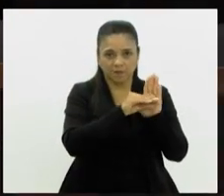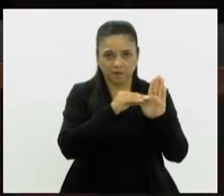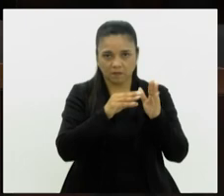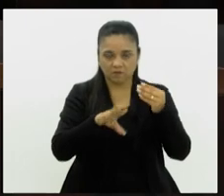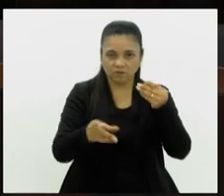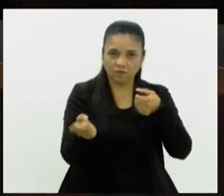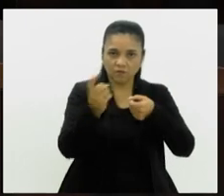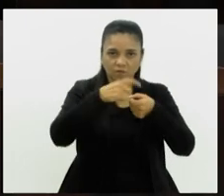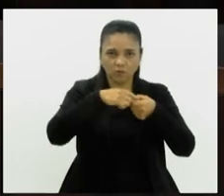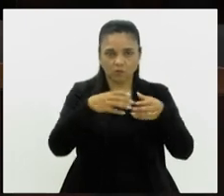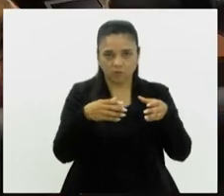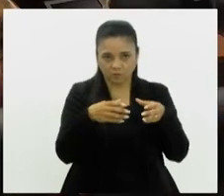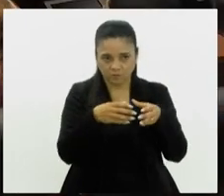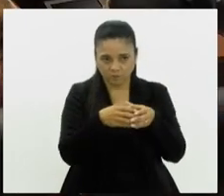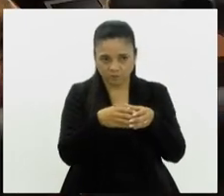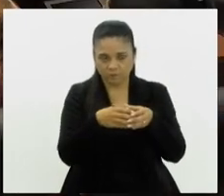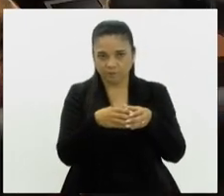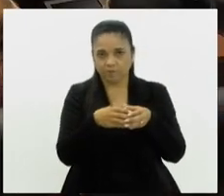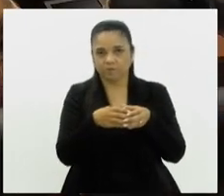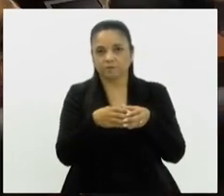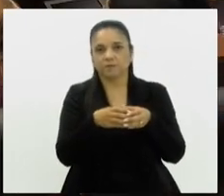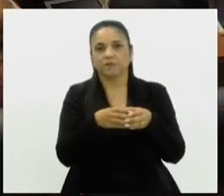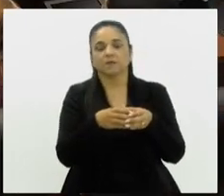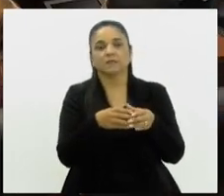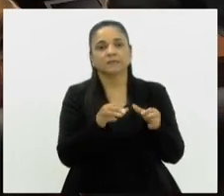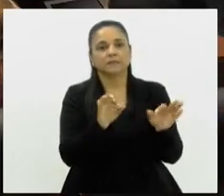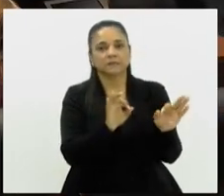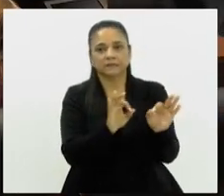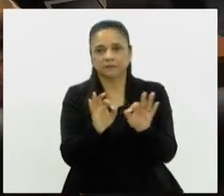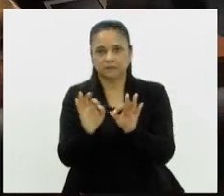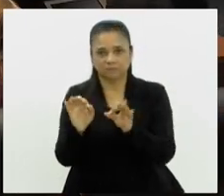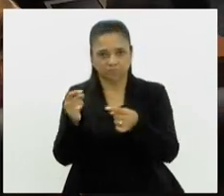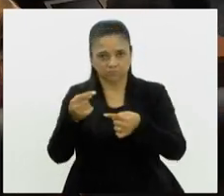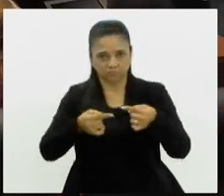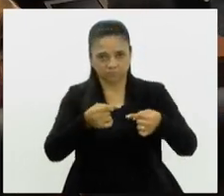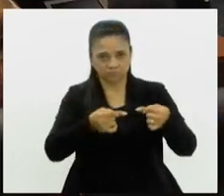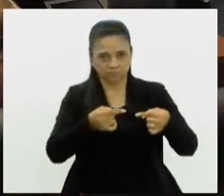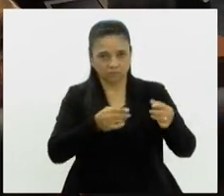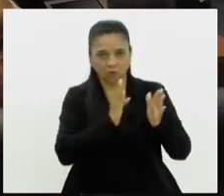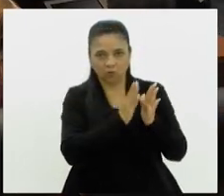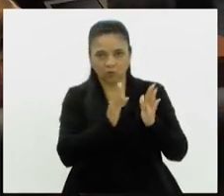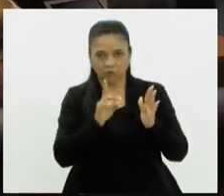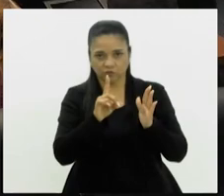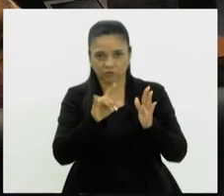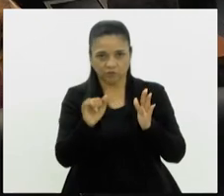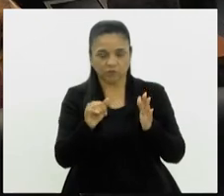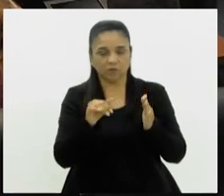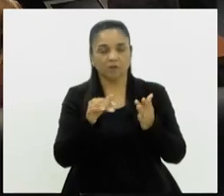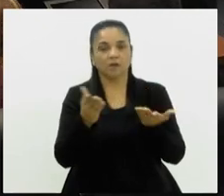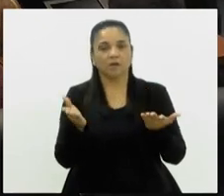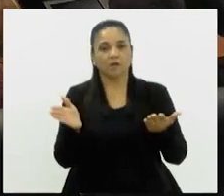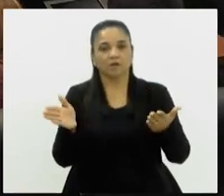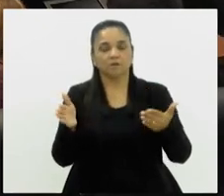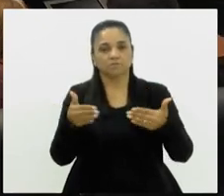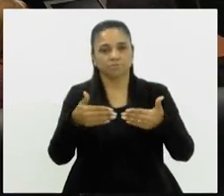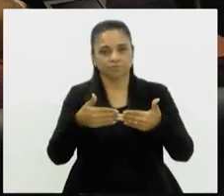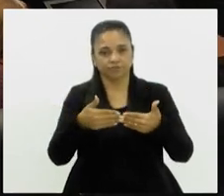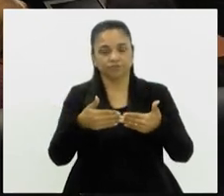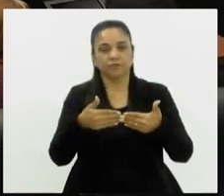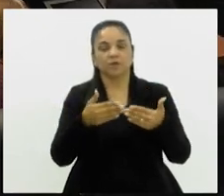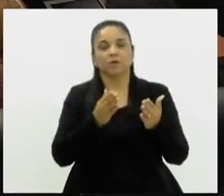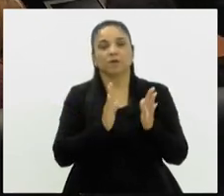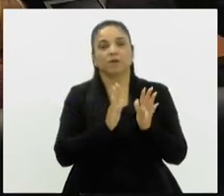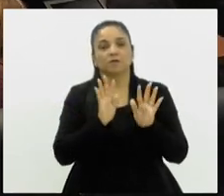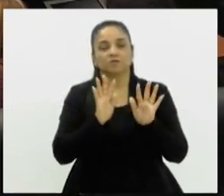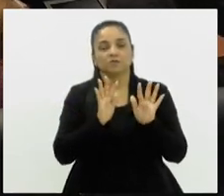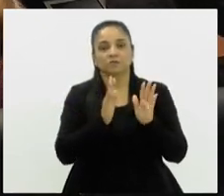retorna à comissão. Nada mais havendo a tratar na ordem do dia, e passa-se ao expediente final.